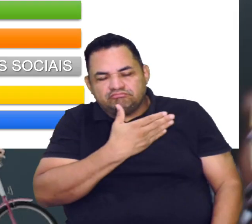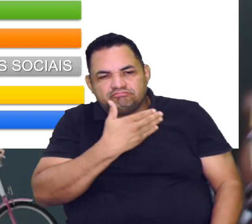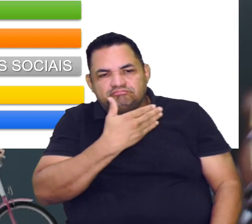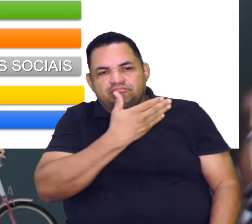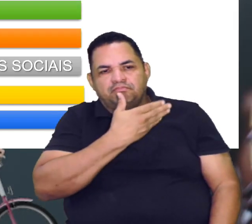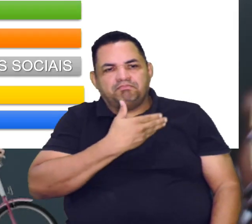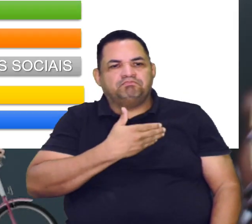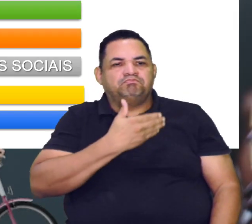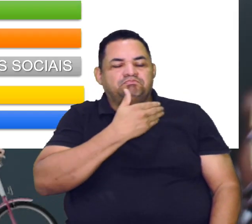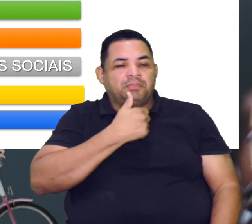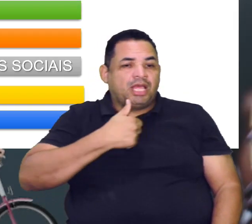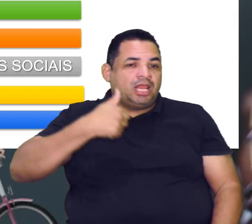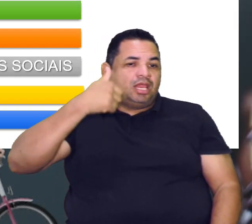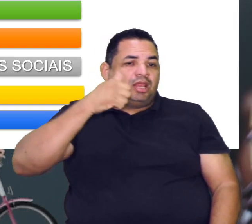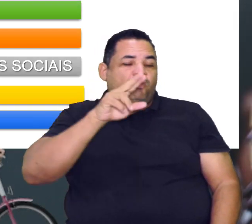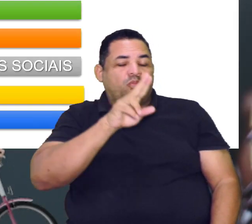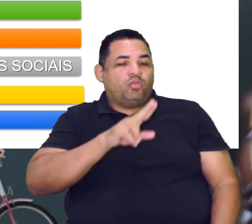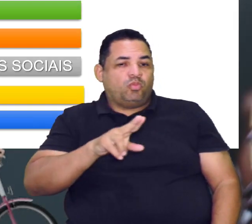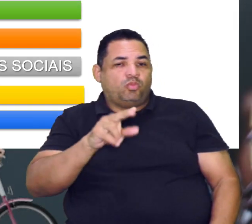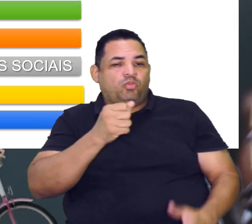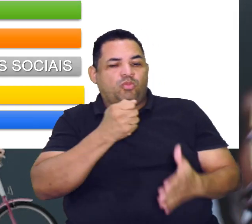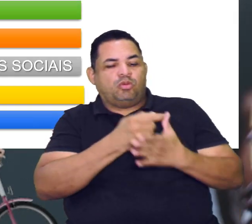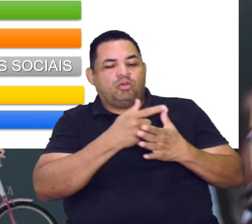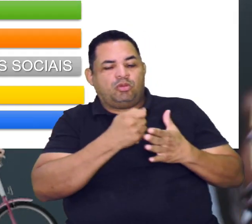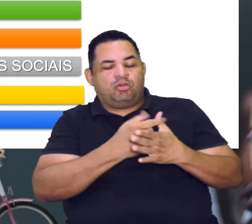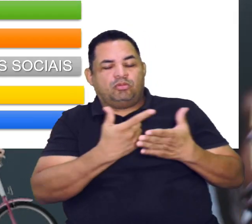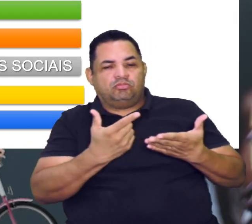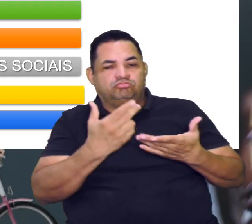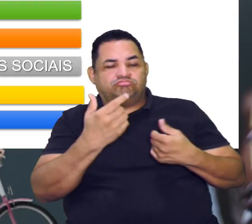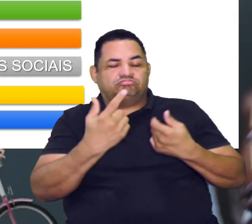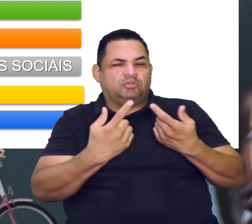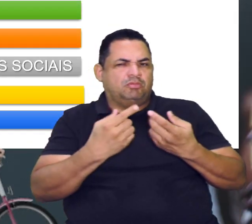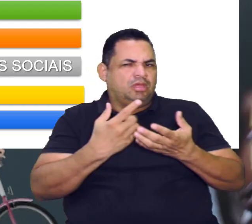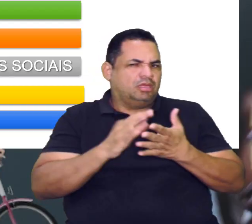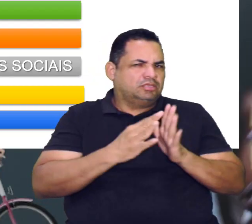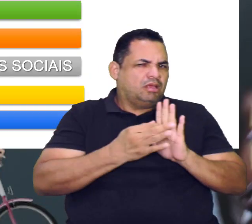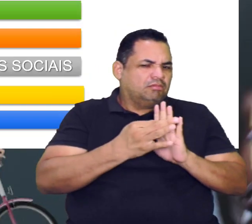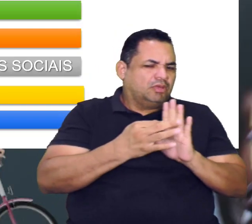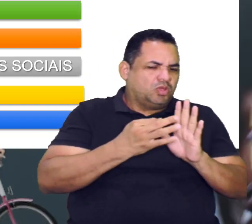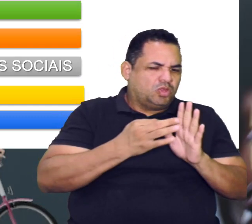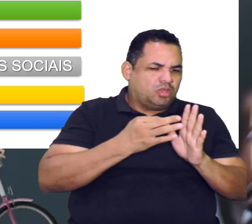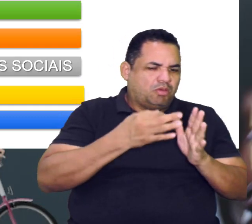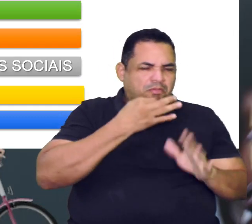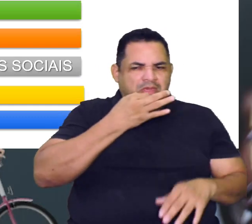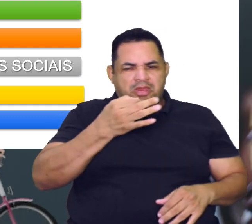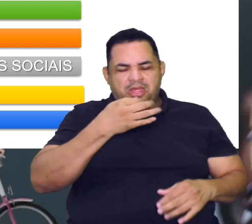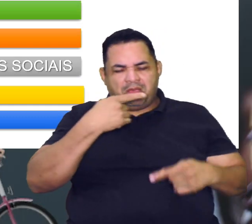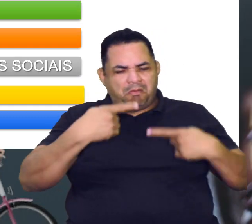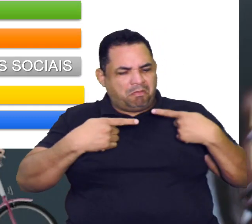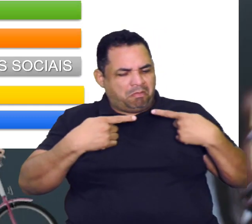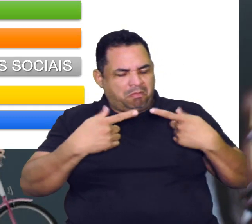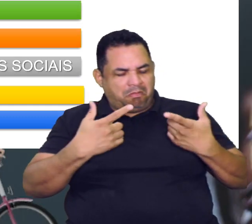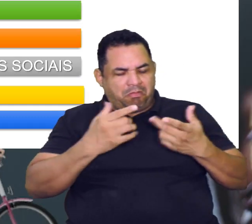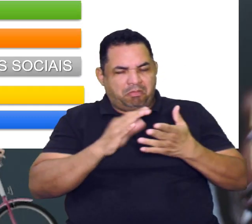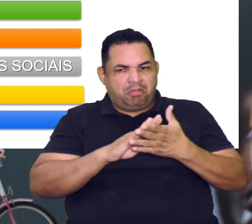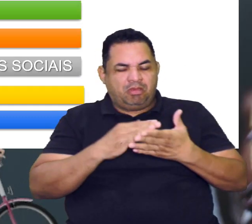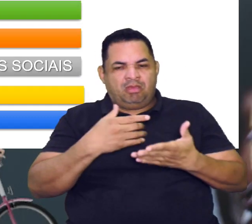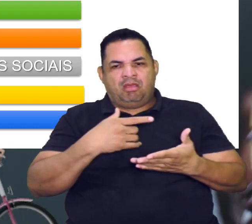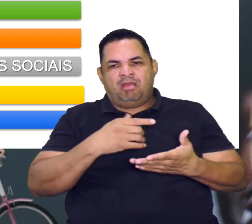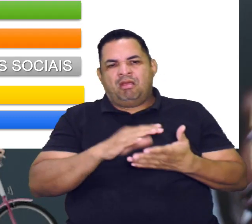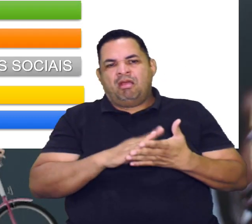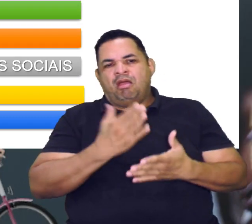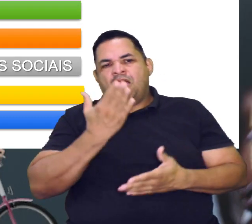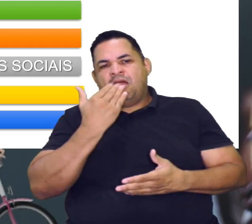o meu consumo. Eu começo a ficar um pouco mais crítico em relação a alguns produtos, em relação à utilização de